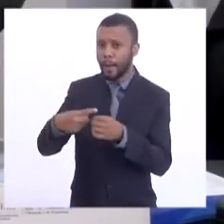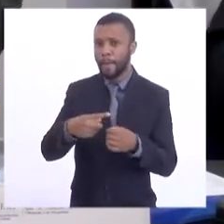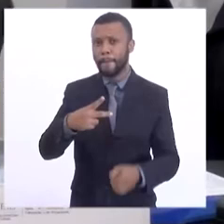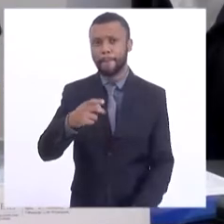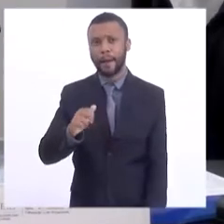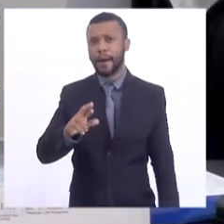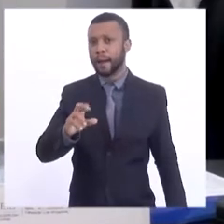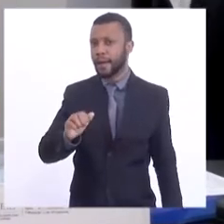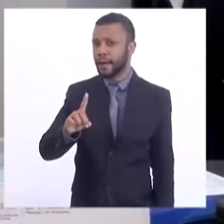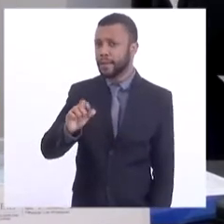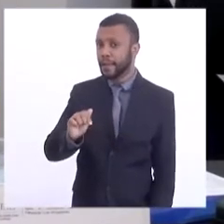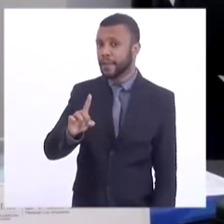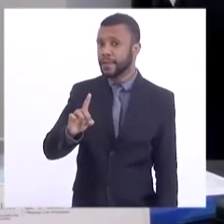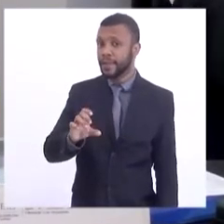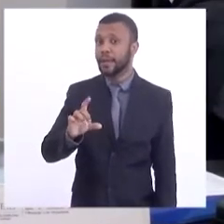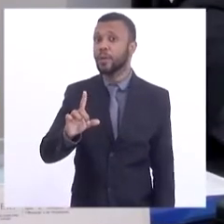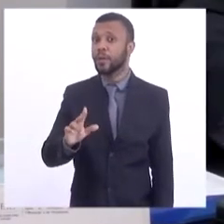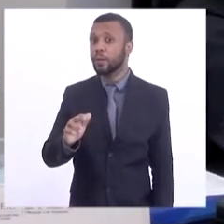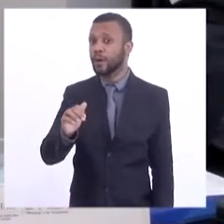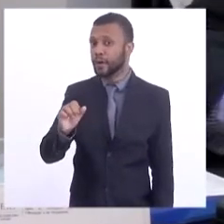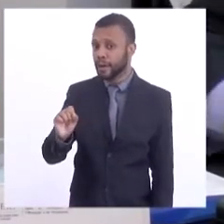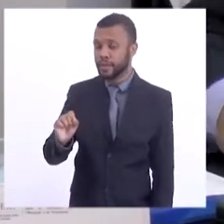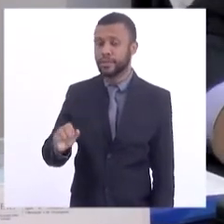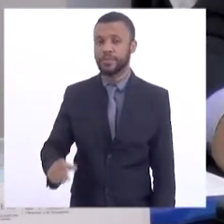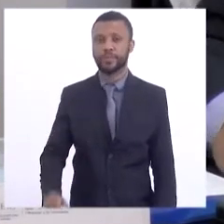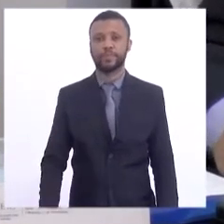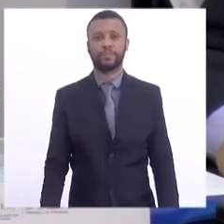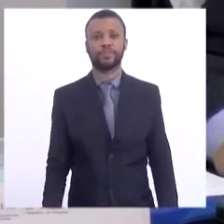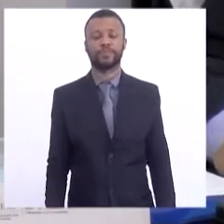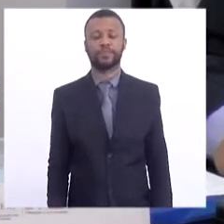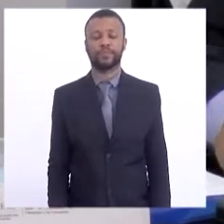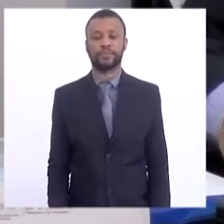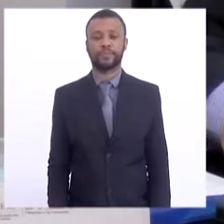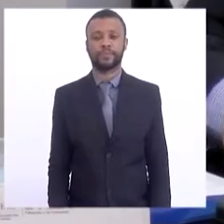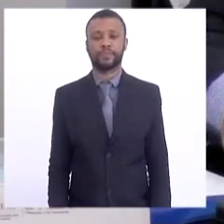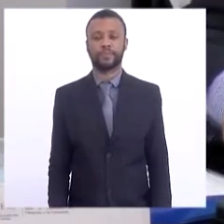arruma muito forte que atende a toda a região metropolitana a